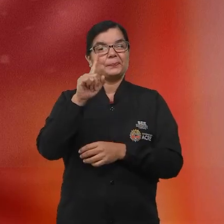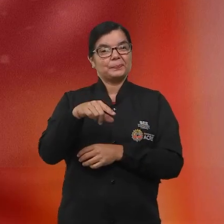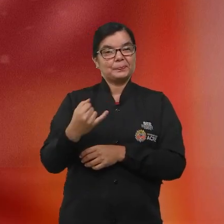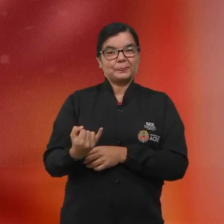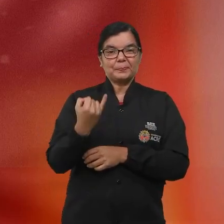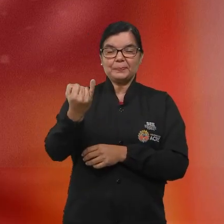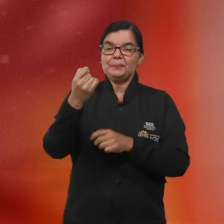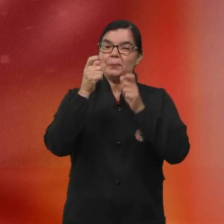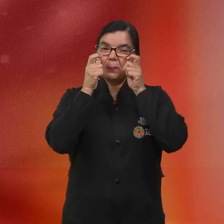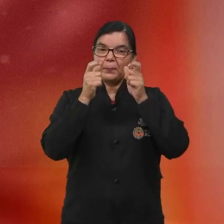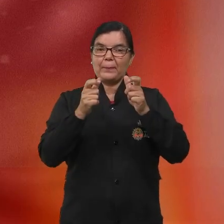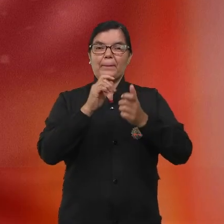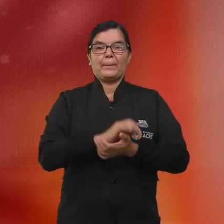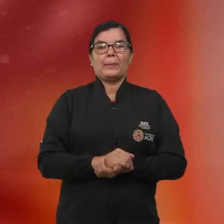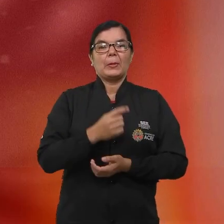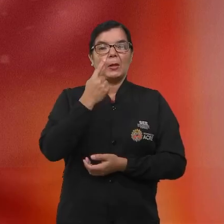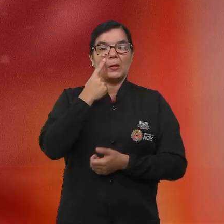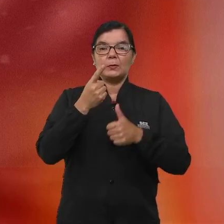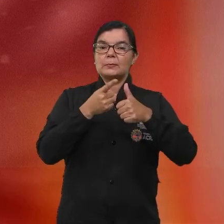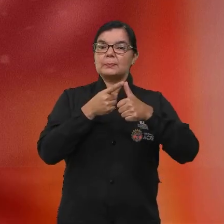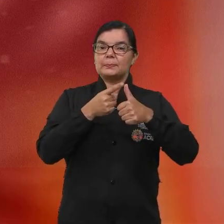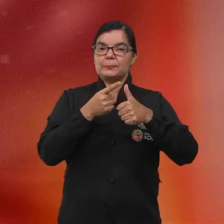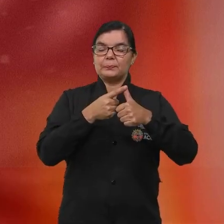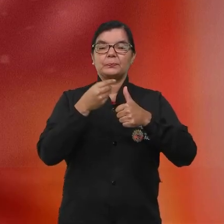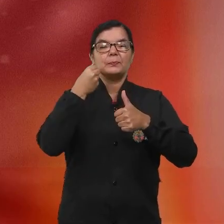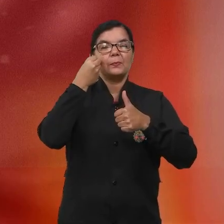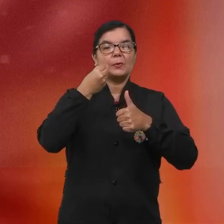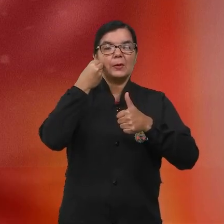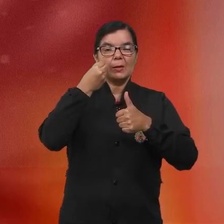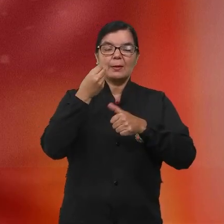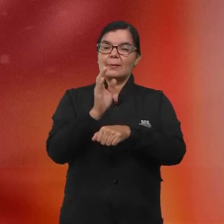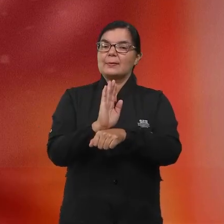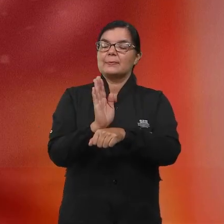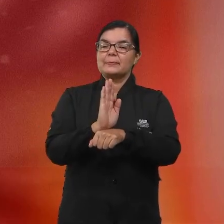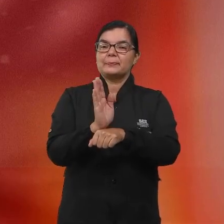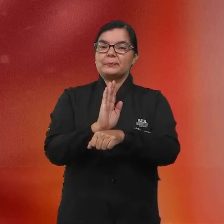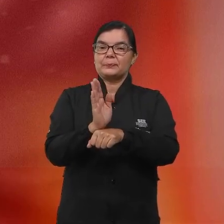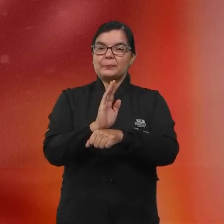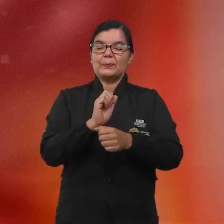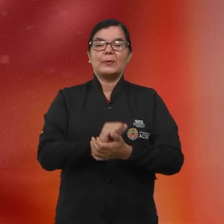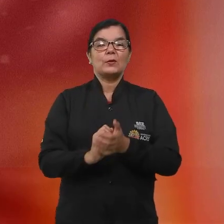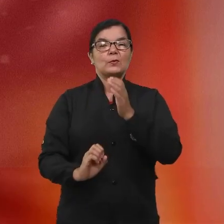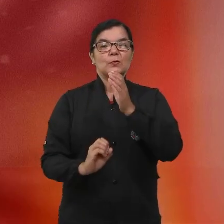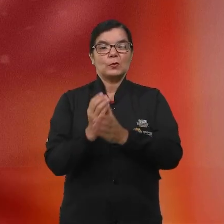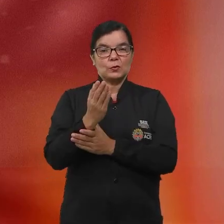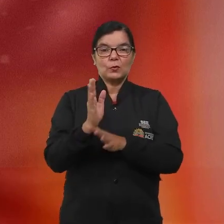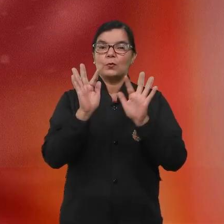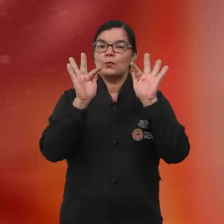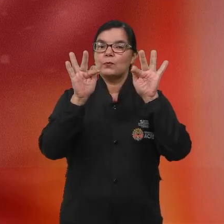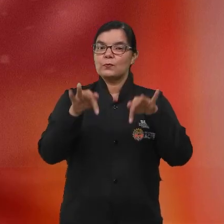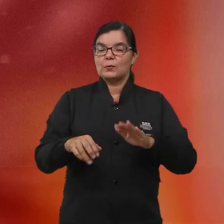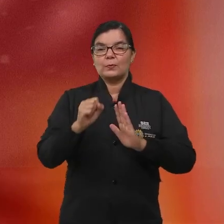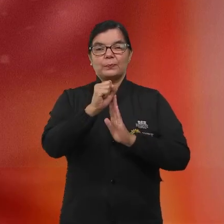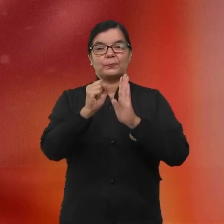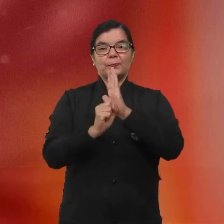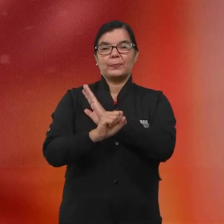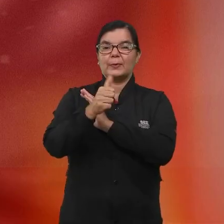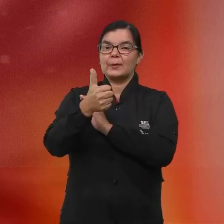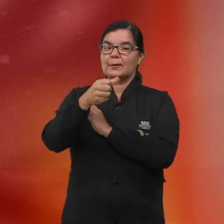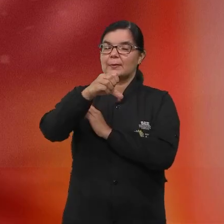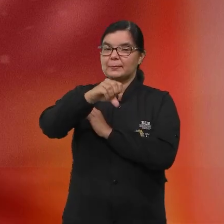importante prestar atenção. Olha só, os primeiros experimentos em cinema foram realizados no final do século